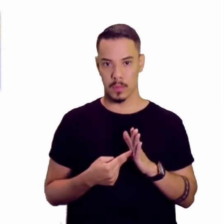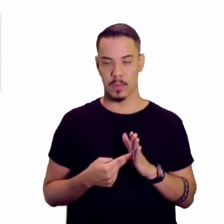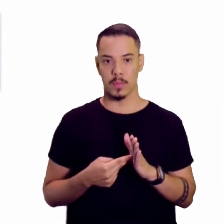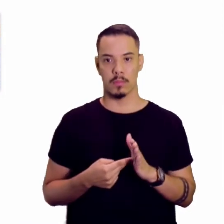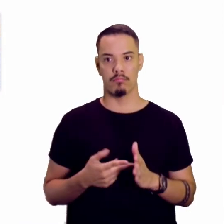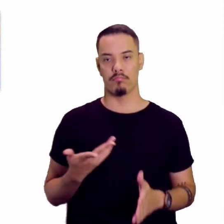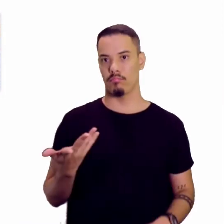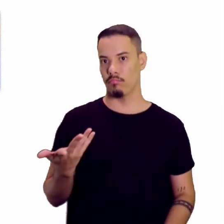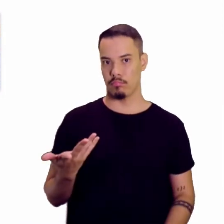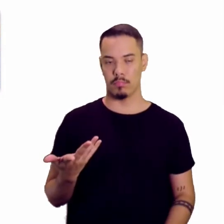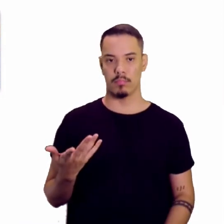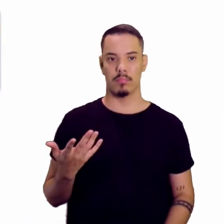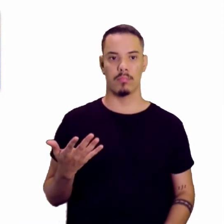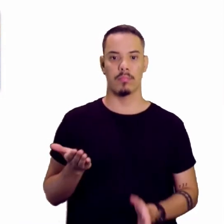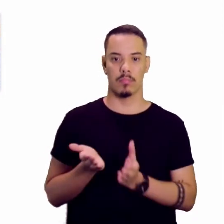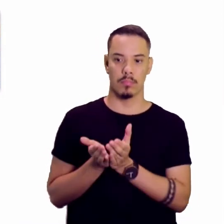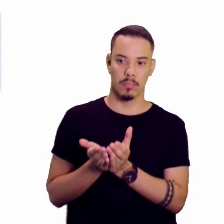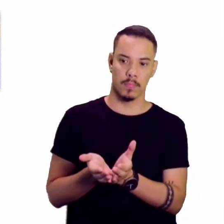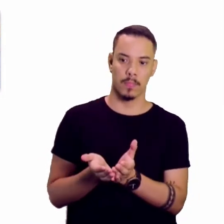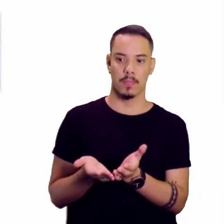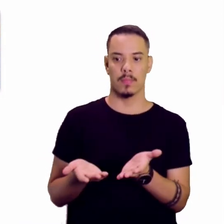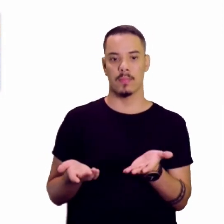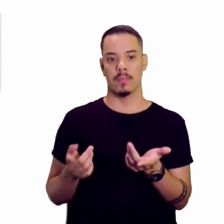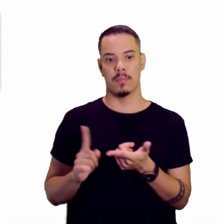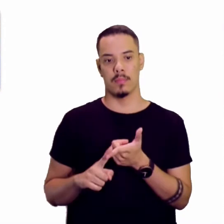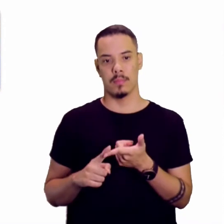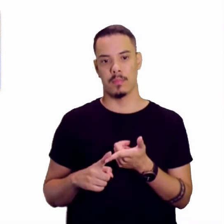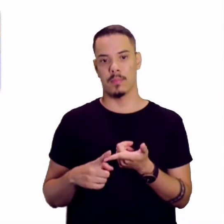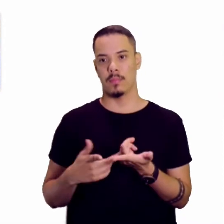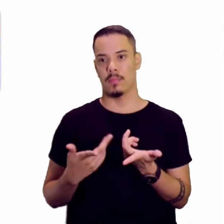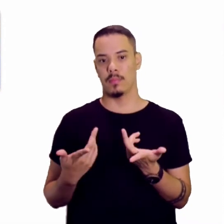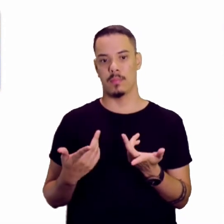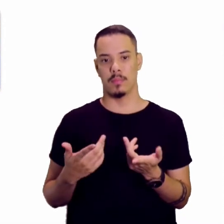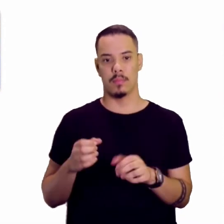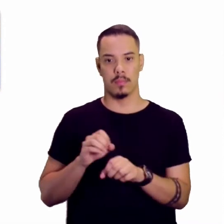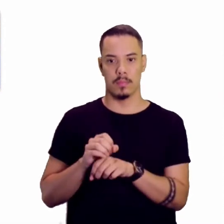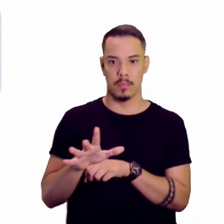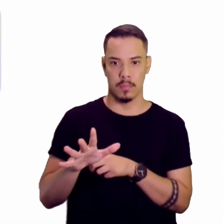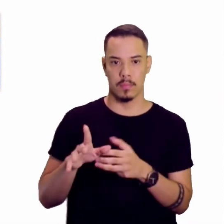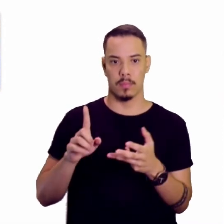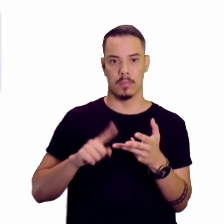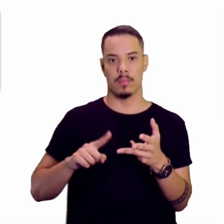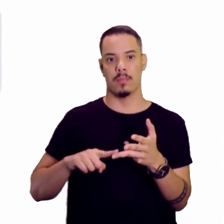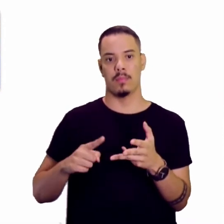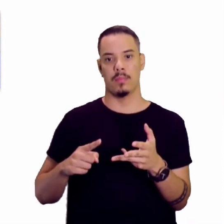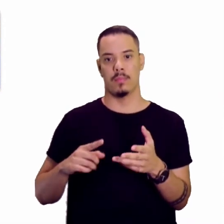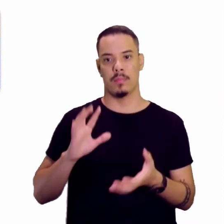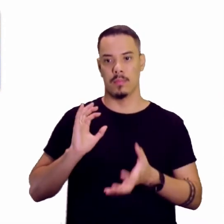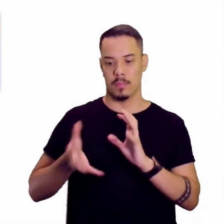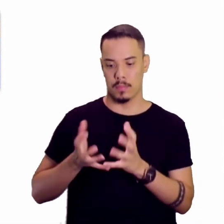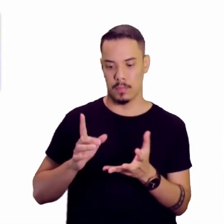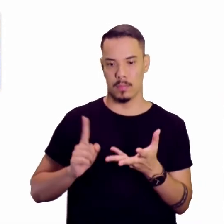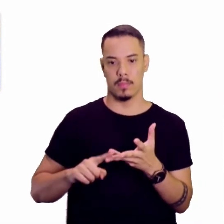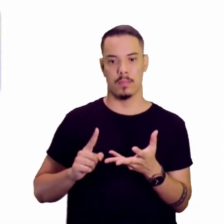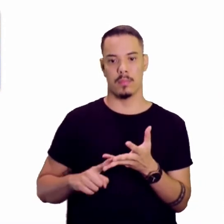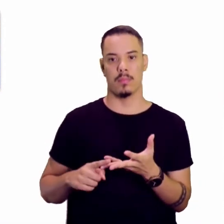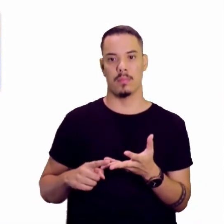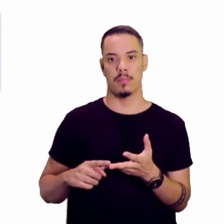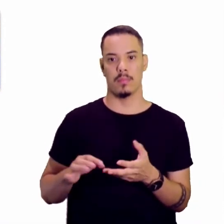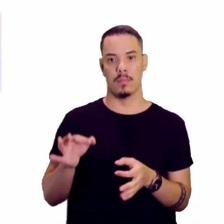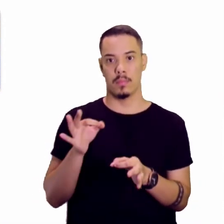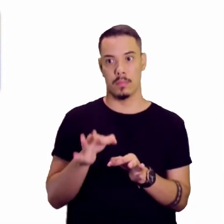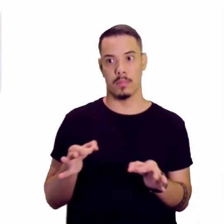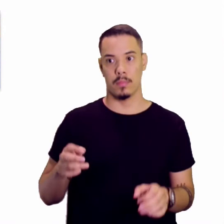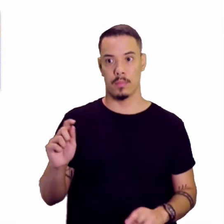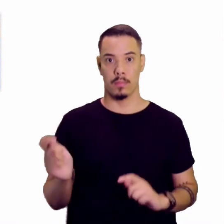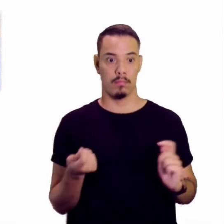de guerra, o navio, aqui a bolinha a bola de futebol, de futebol, né? Bola de futebol em